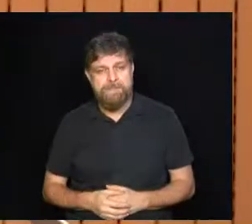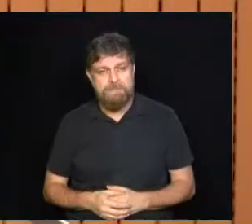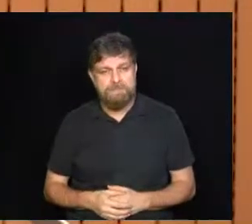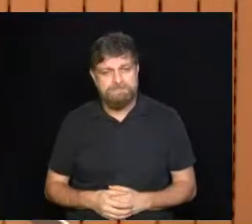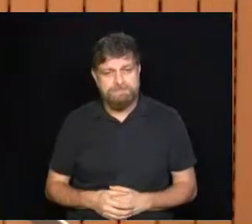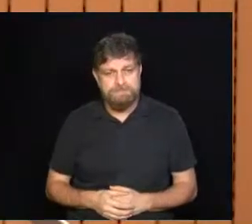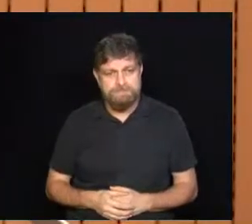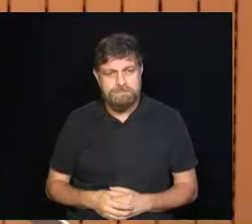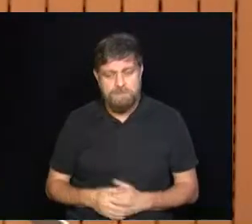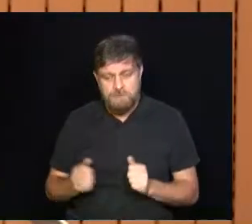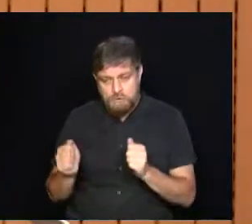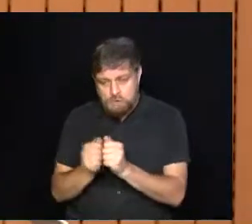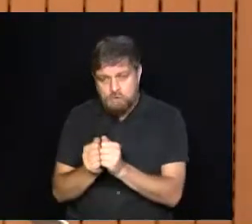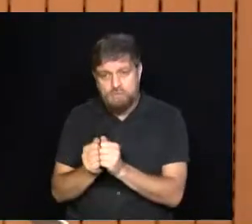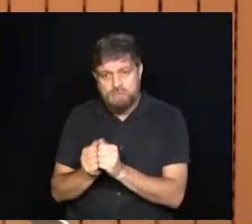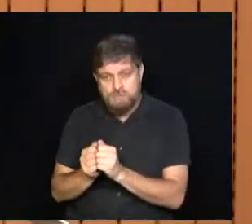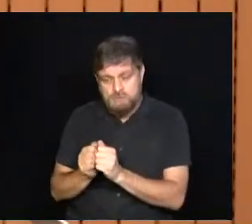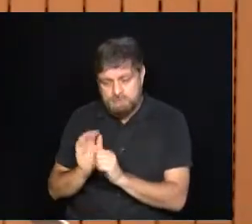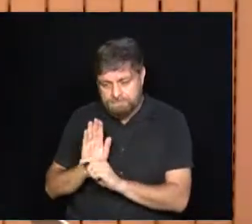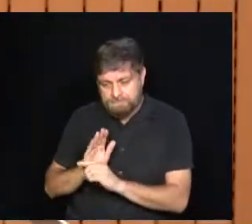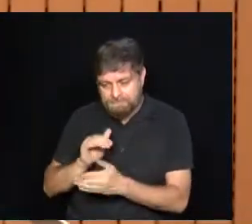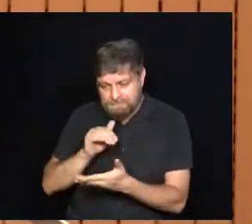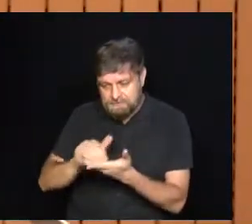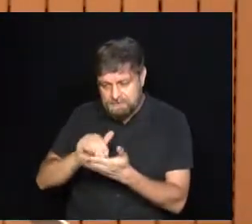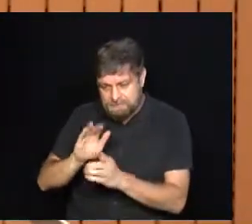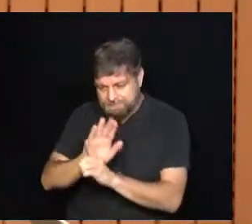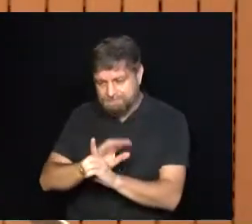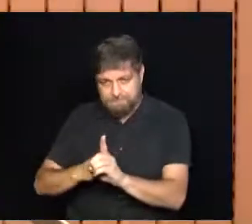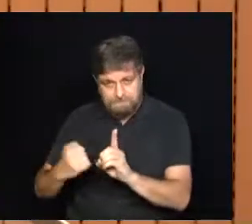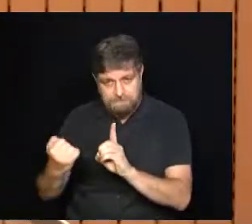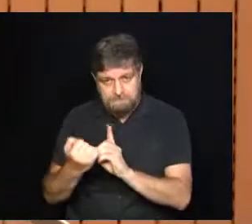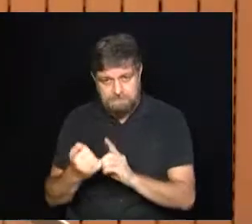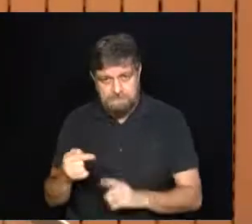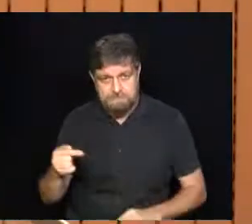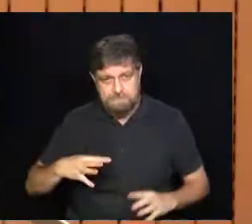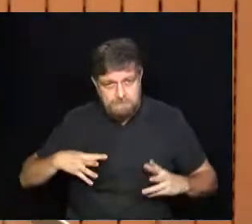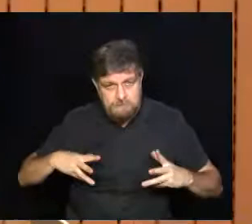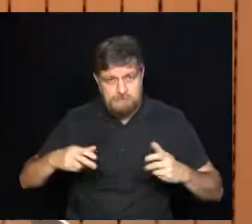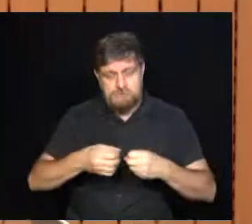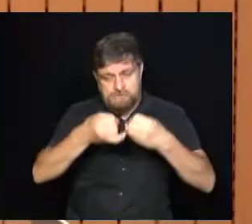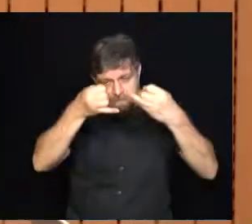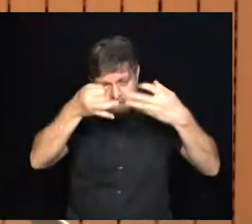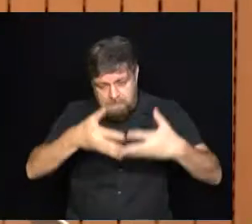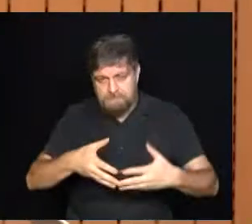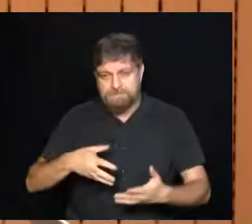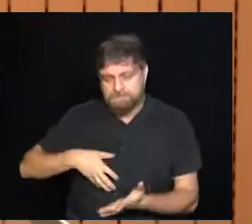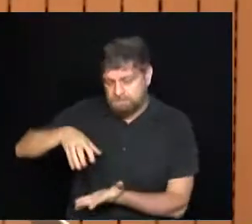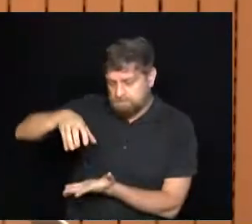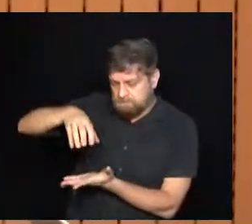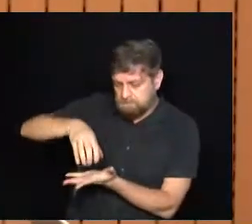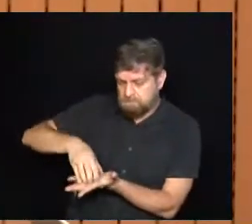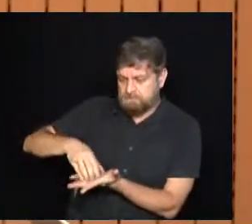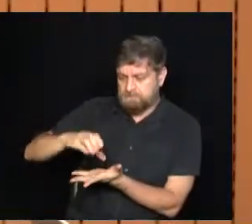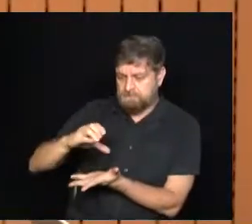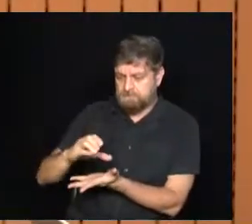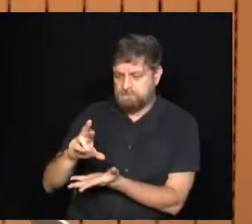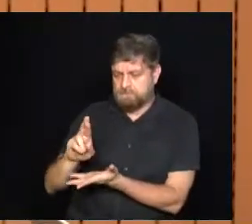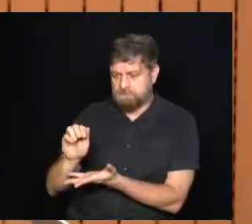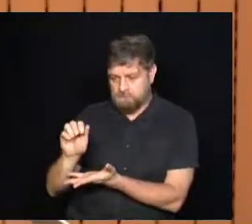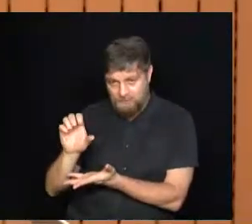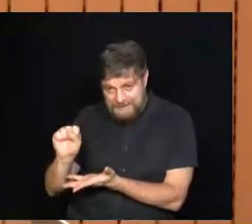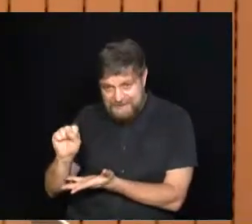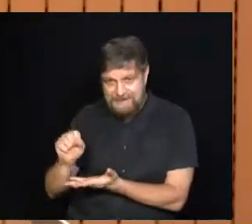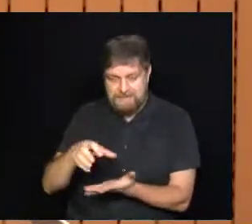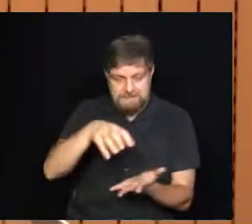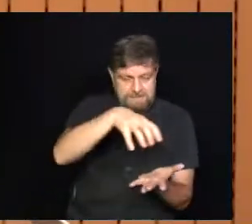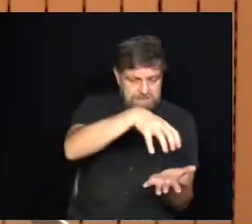com a assistência social, que é um departamento que aí, como foi muito bem explicado, tem os CRAS, tem os CREAS, tem todo esse